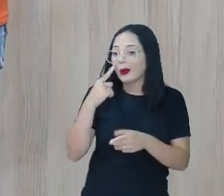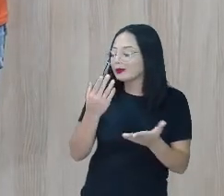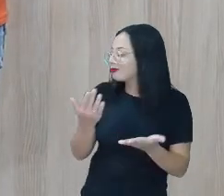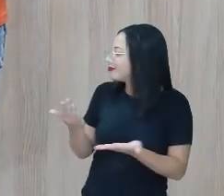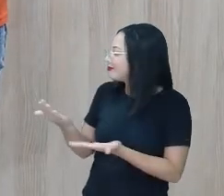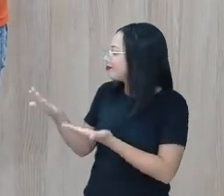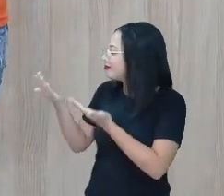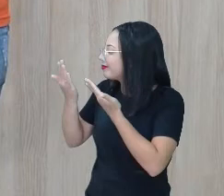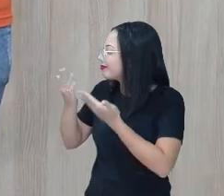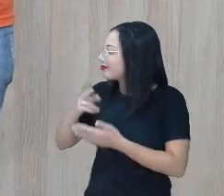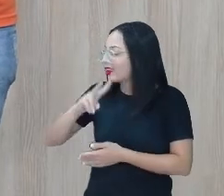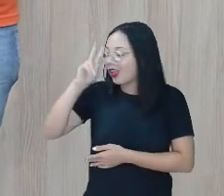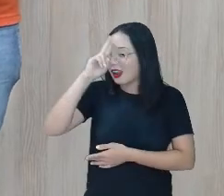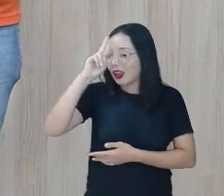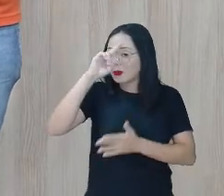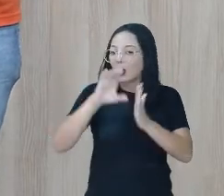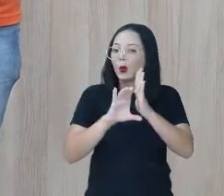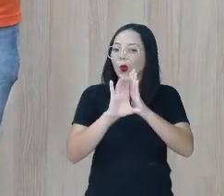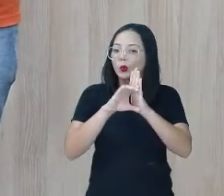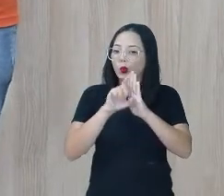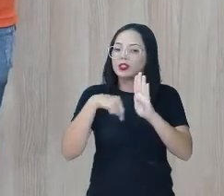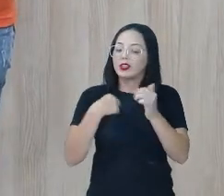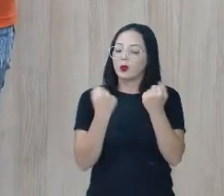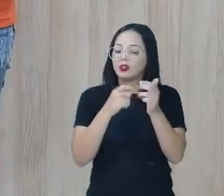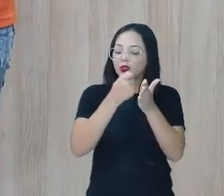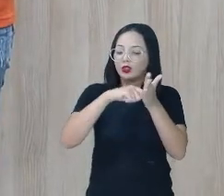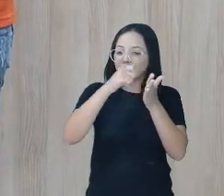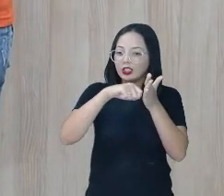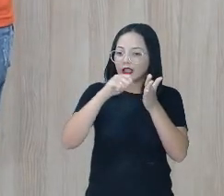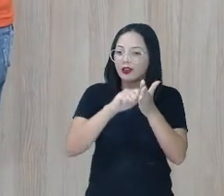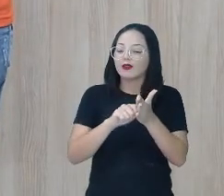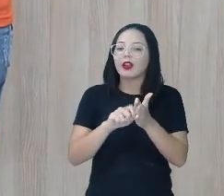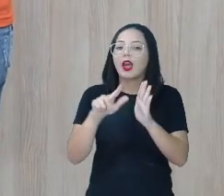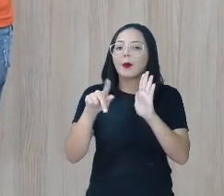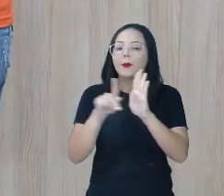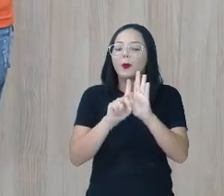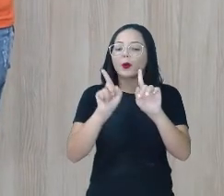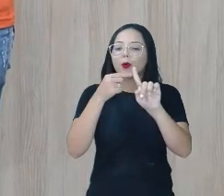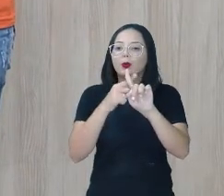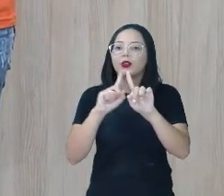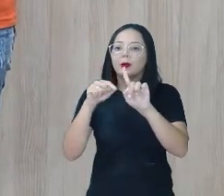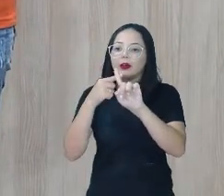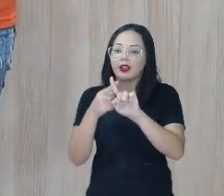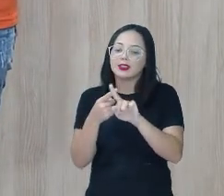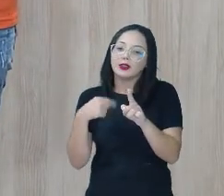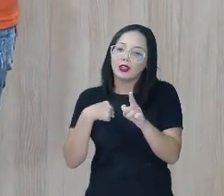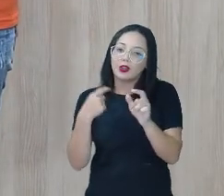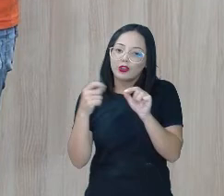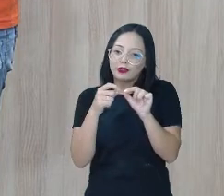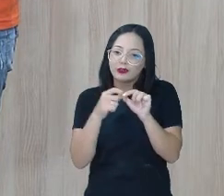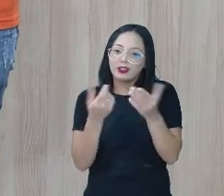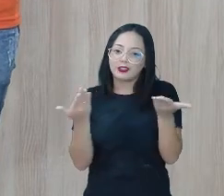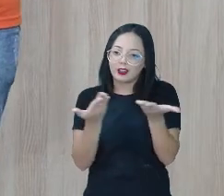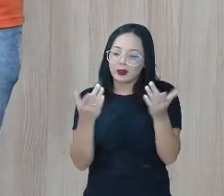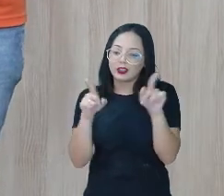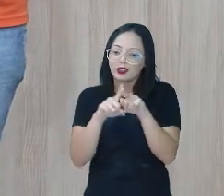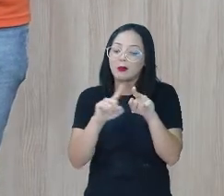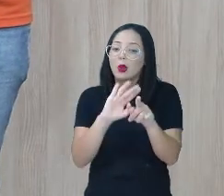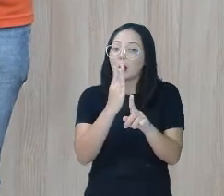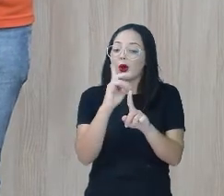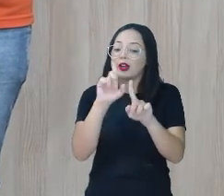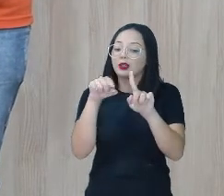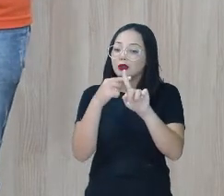definição de fatoração, né? Que eu preciso escrever na forma de uma multiplicação. E foi o que a gente fez aqui, ó.